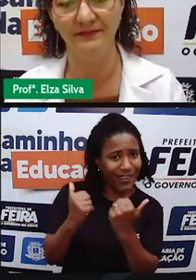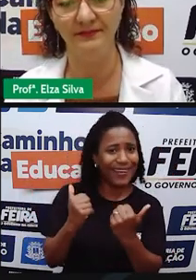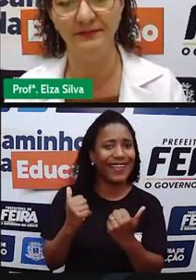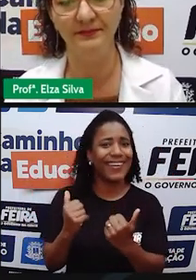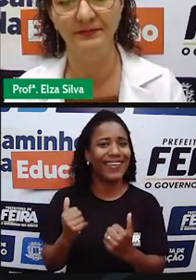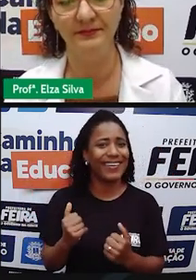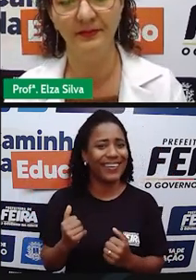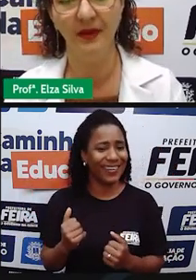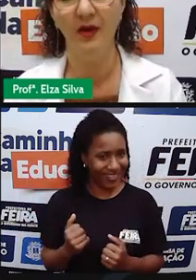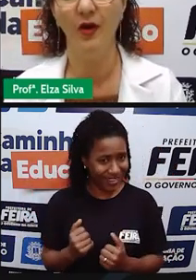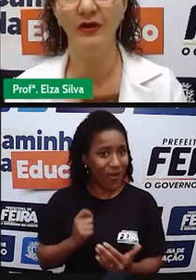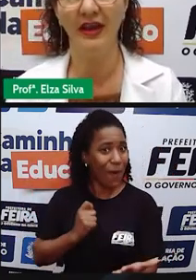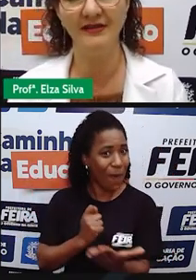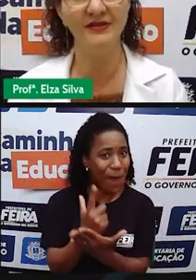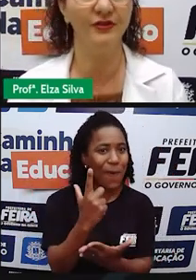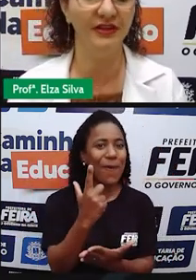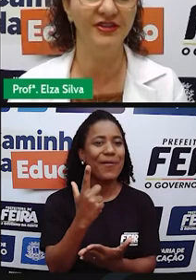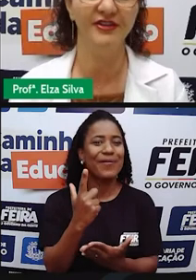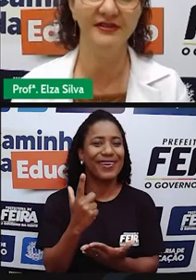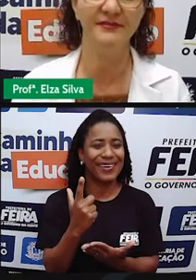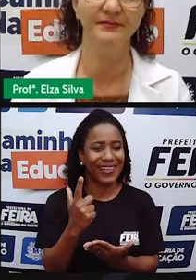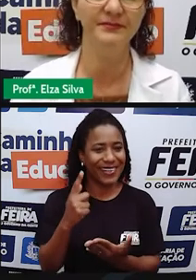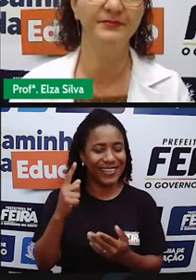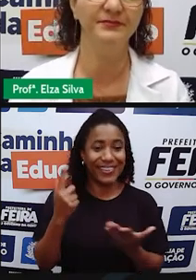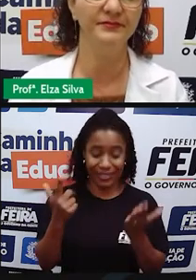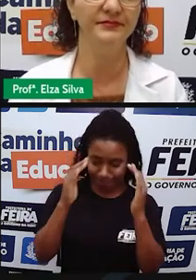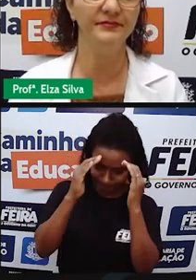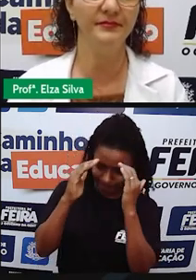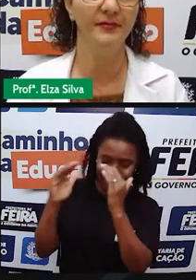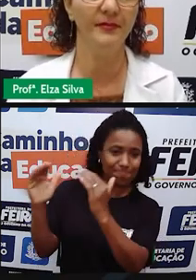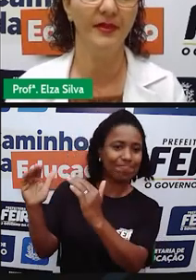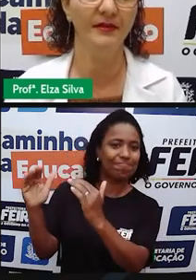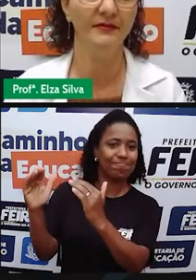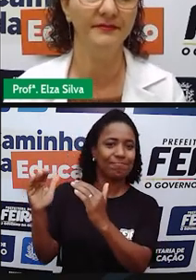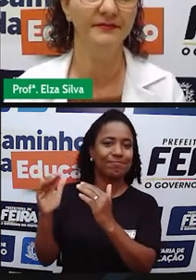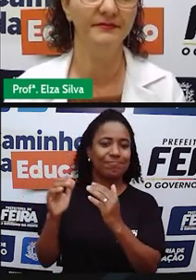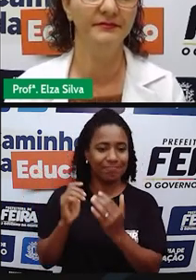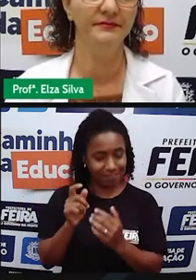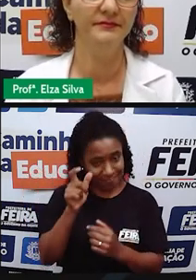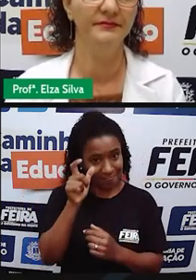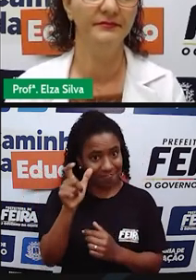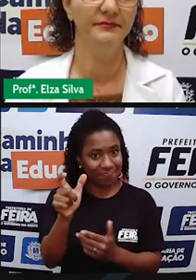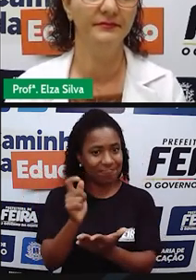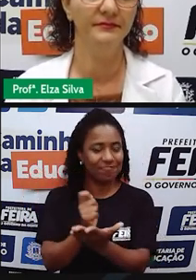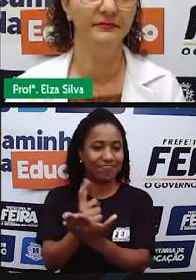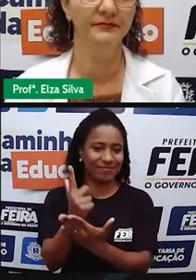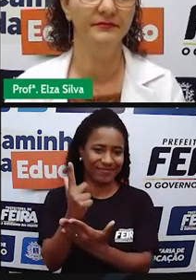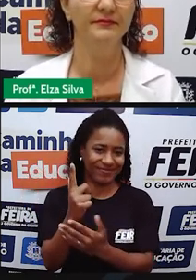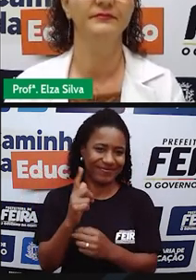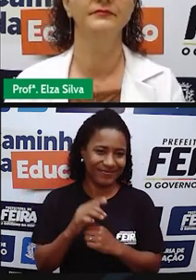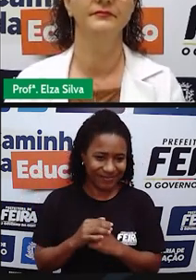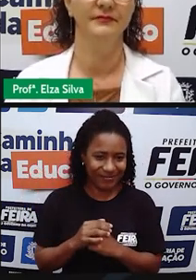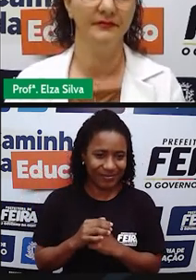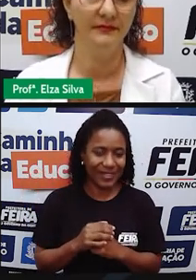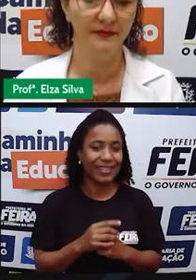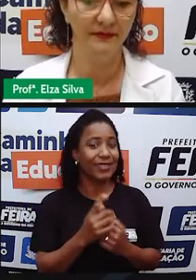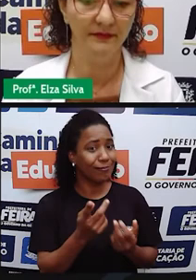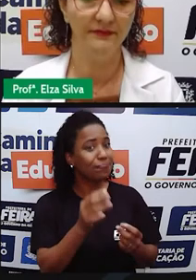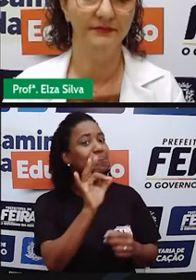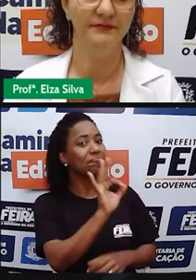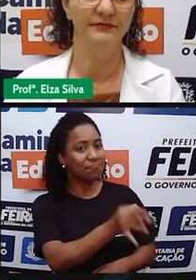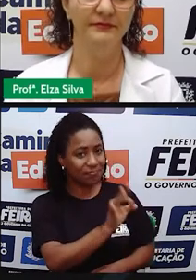obedeça. Exatamente. E aí a gente percebe a questão da persuasive resources.